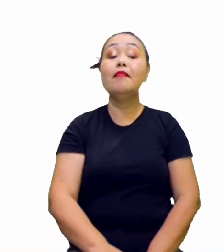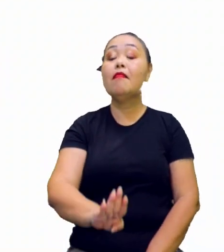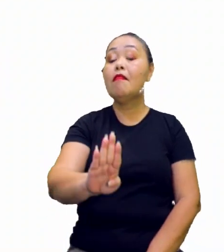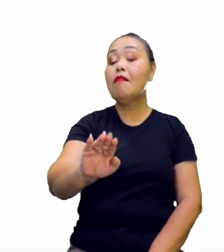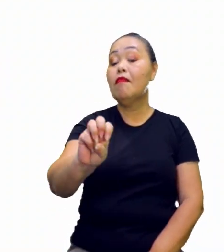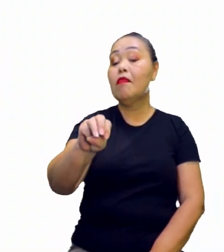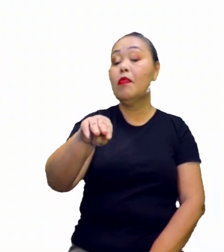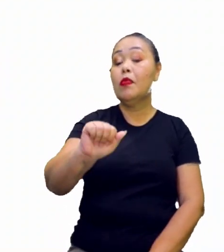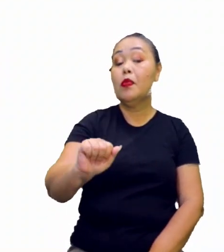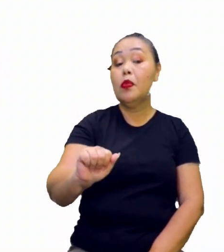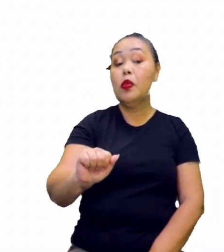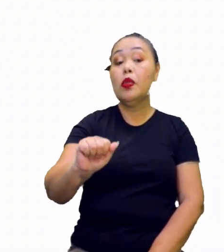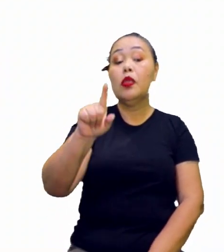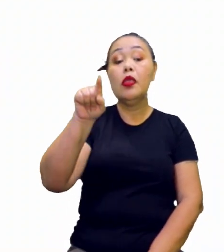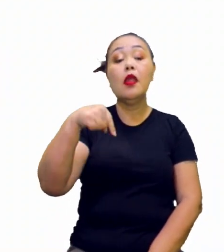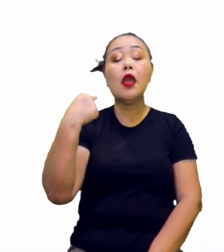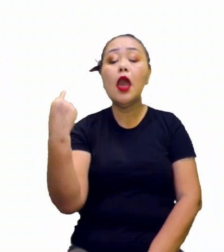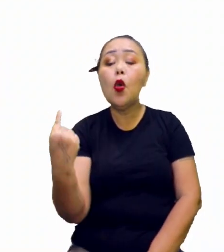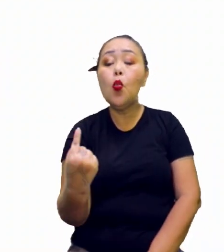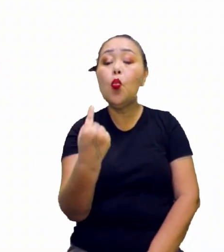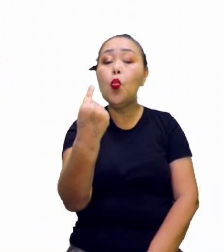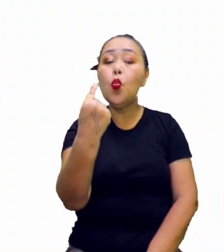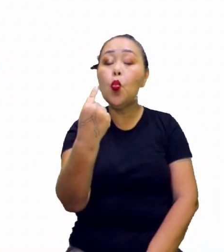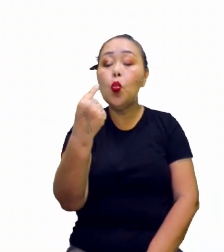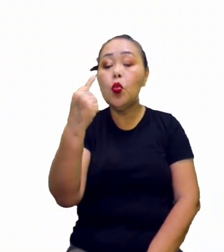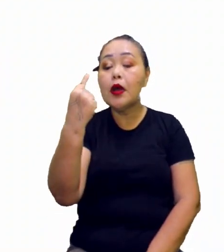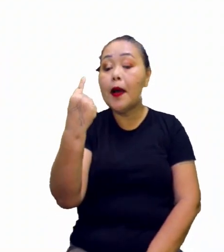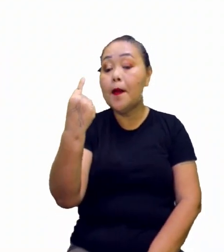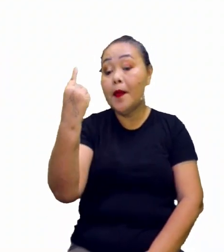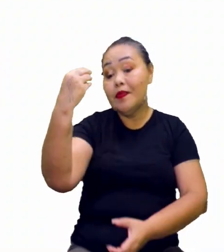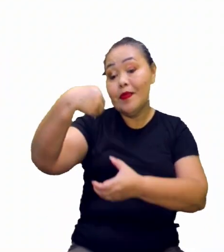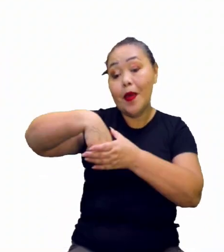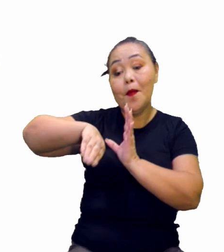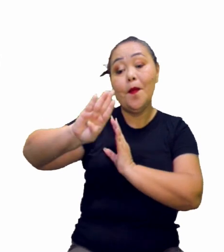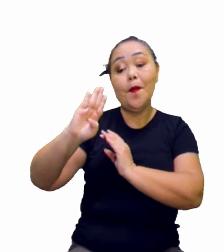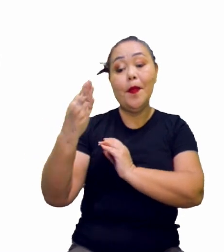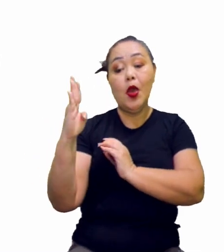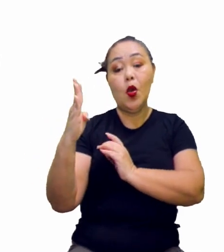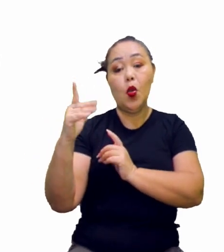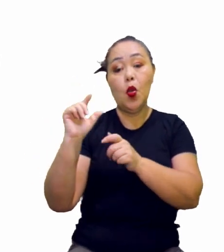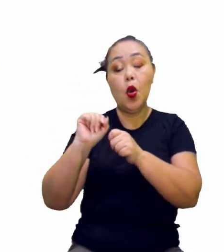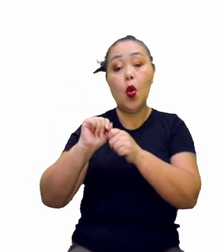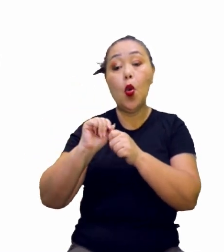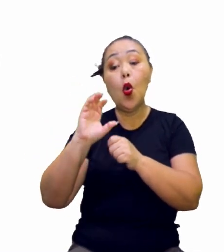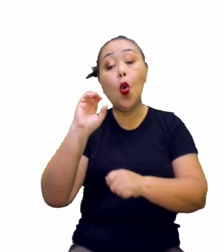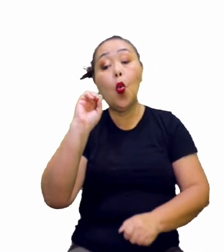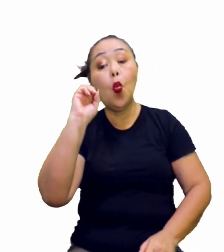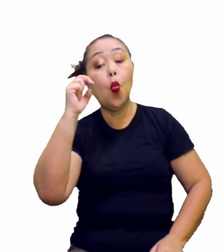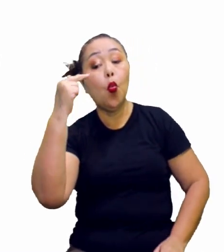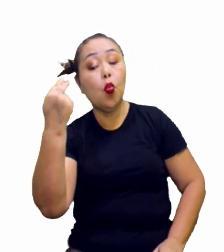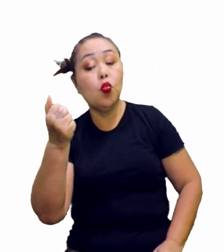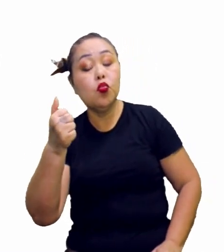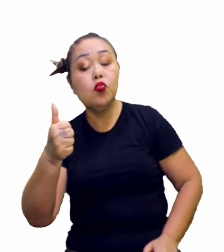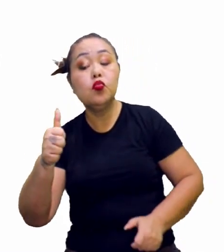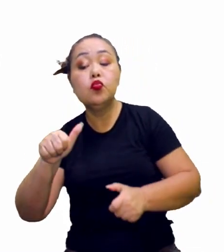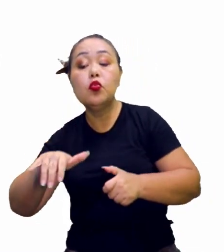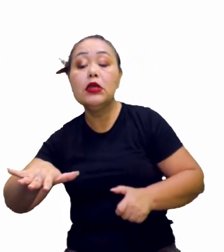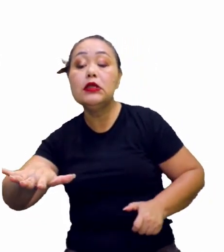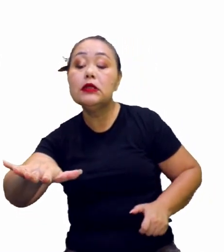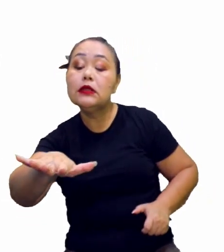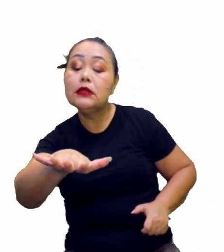Bioma é uma unidade biológica ou espaço geográfico